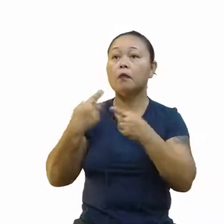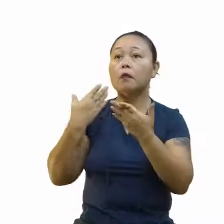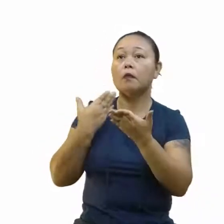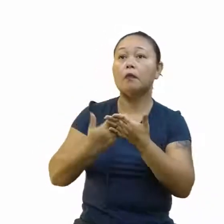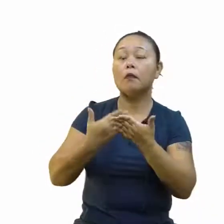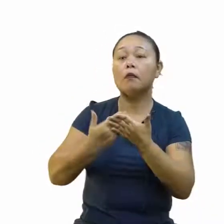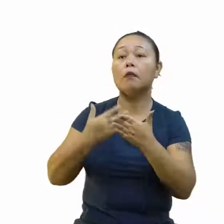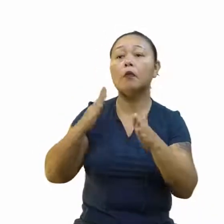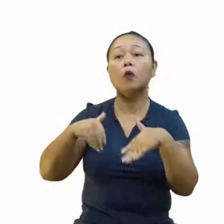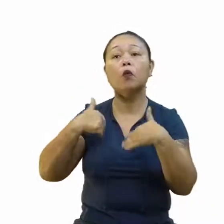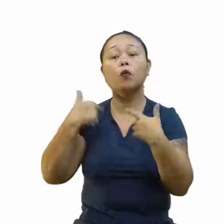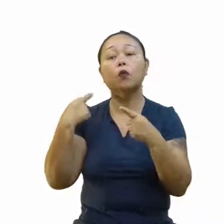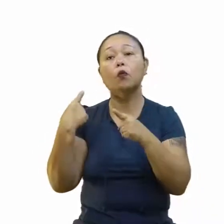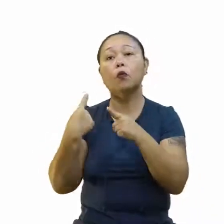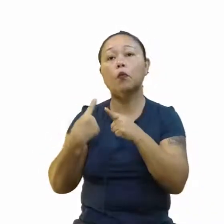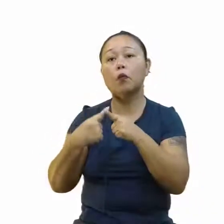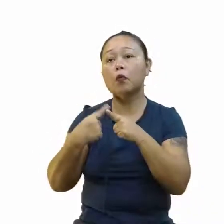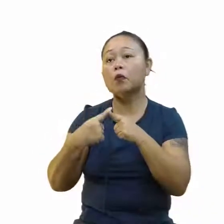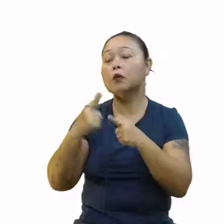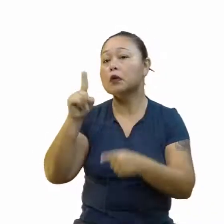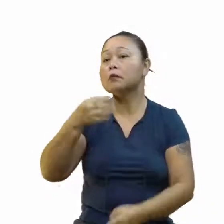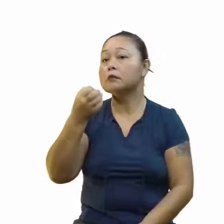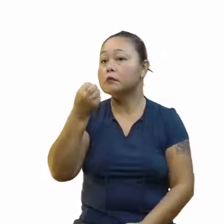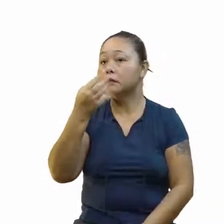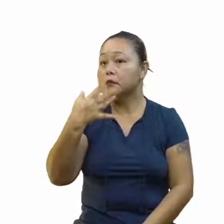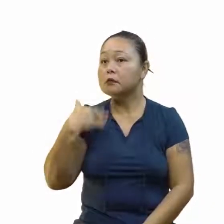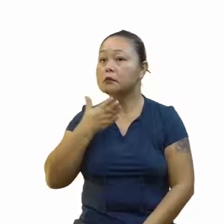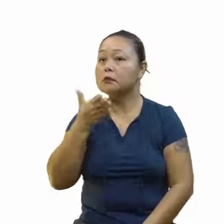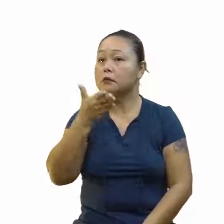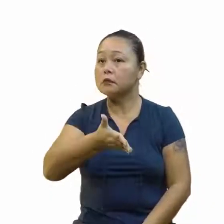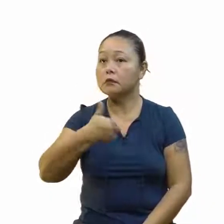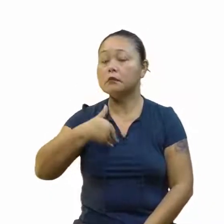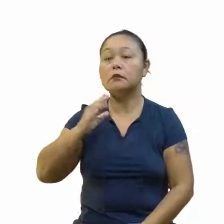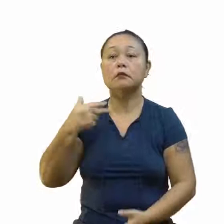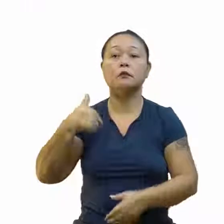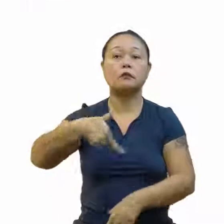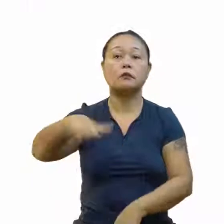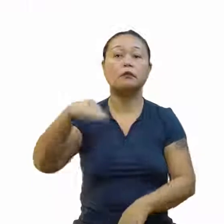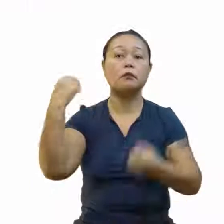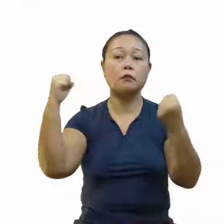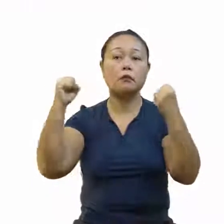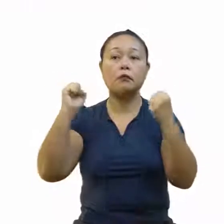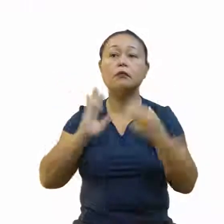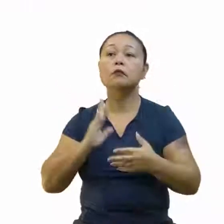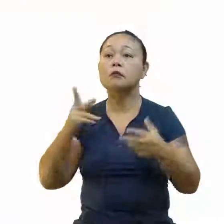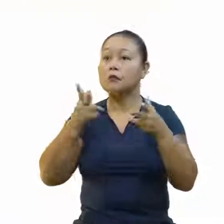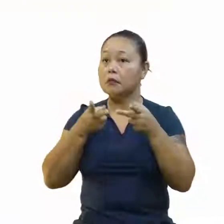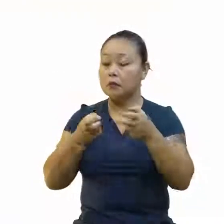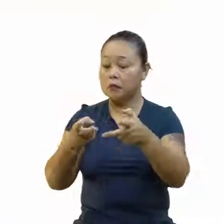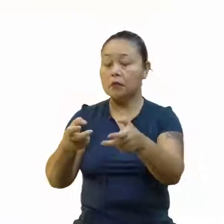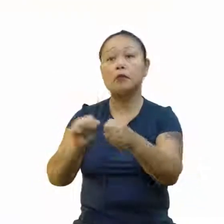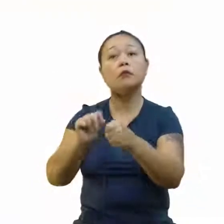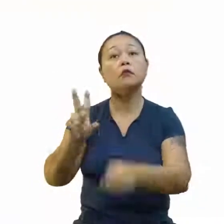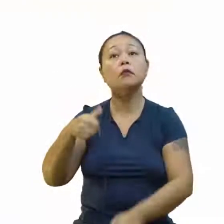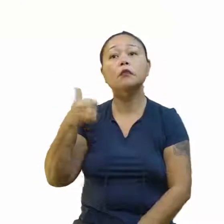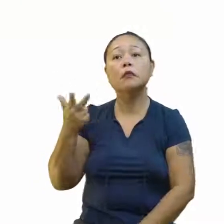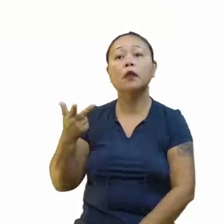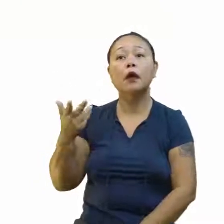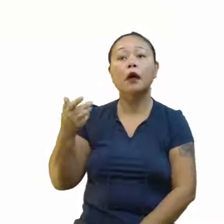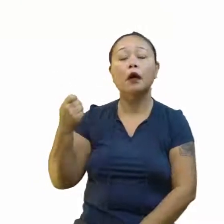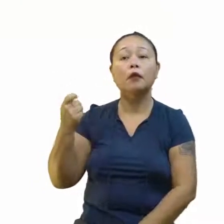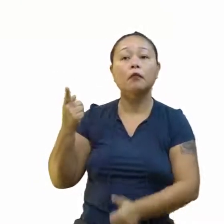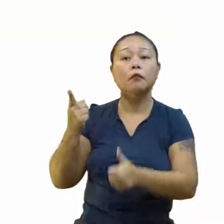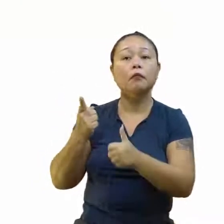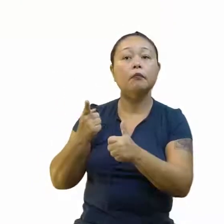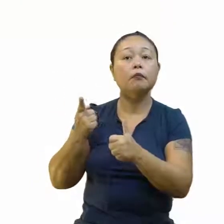quais os benefícios da atividade física em relação ao câncer. Relacionado ao câncer, a gente precisa primeiro